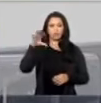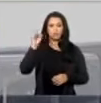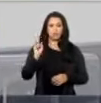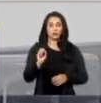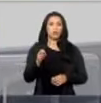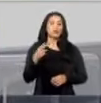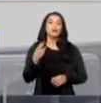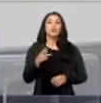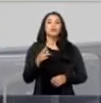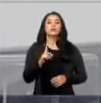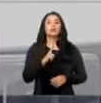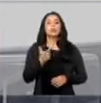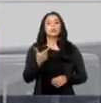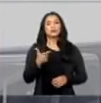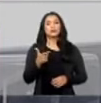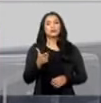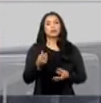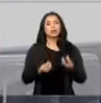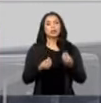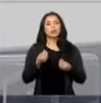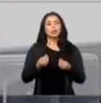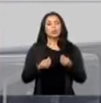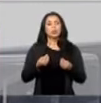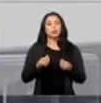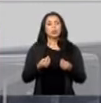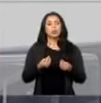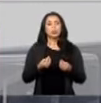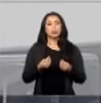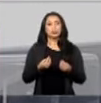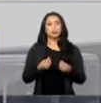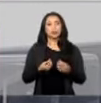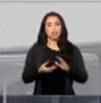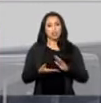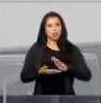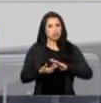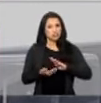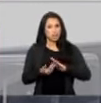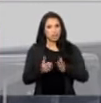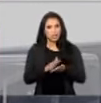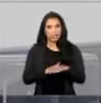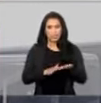nenhum dos mecanismos há cerceamento de qualquer tipo